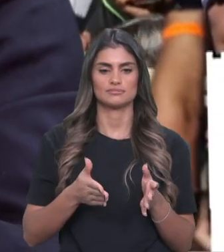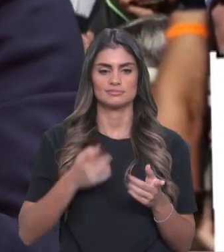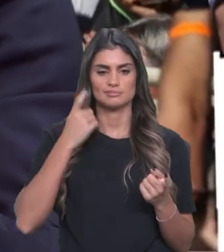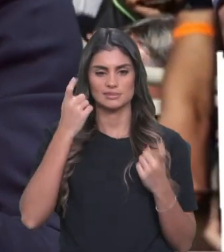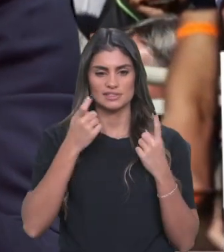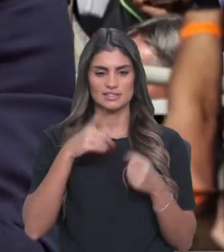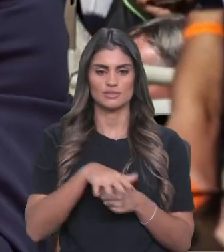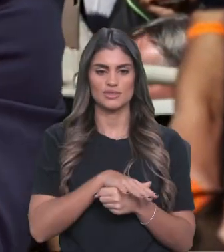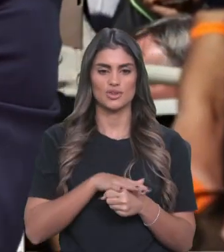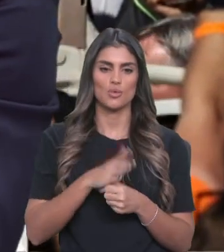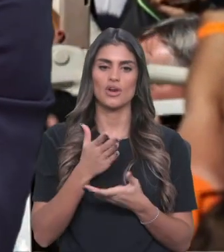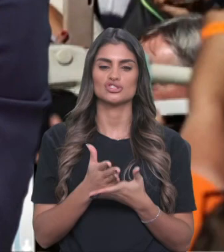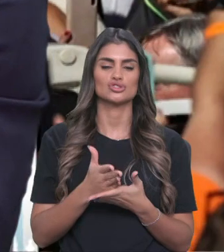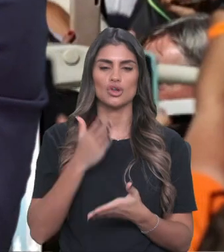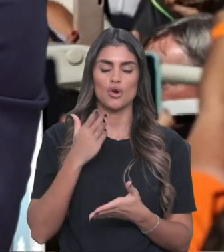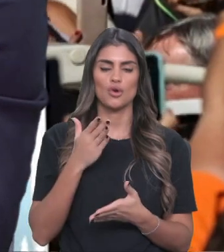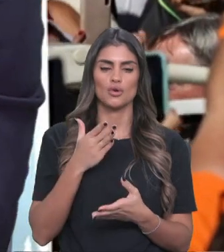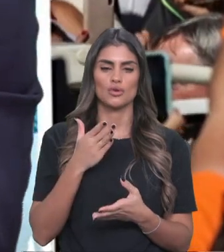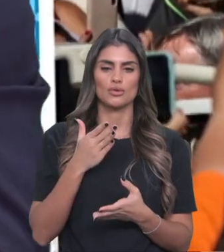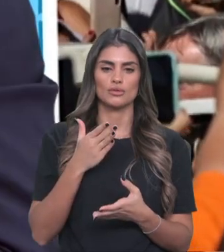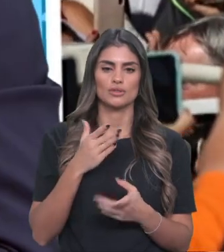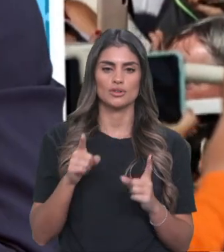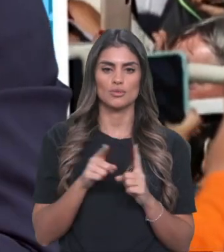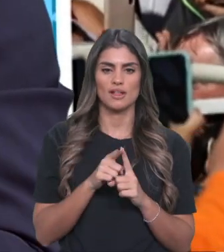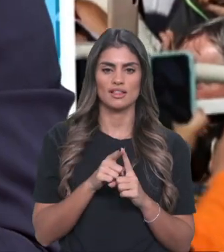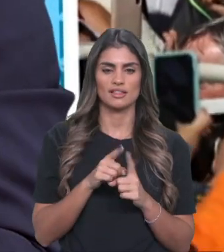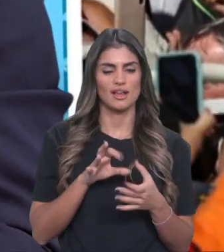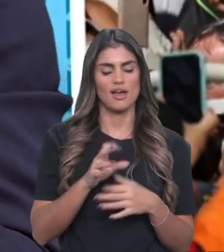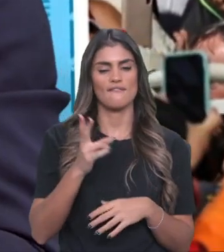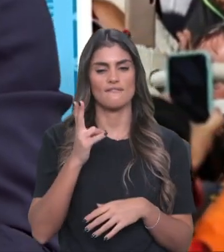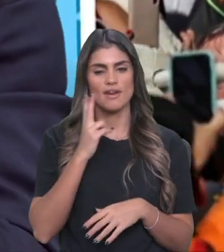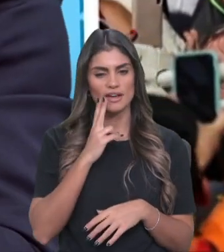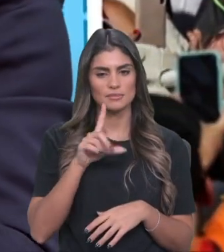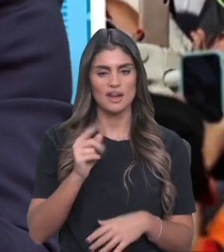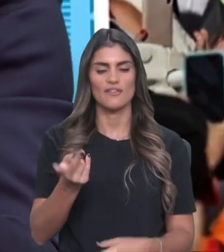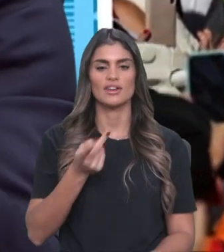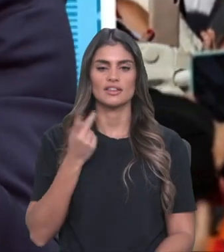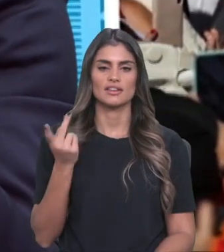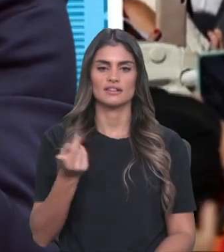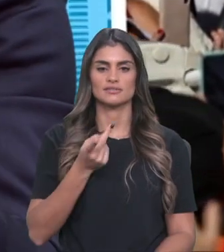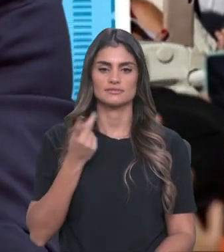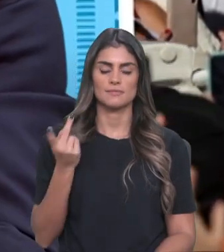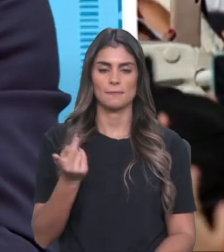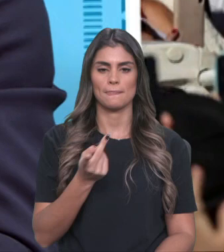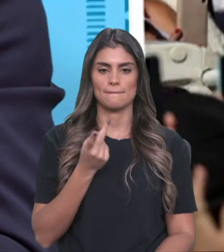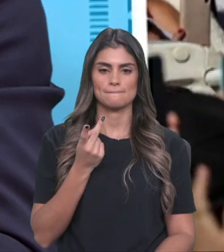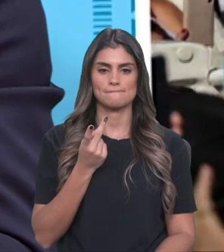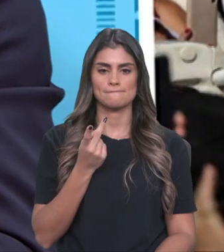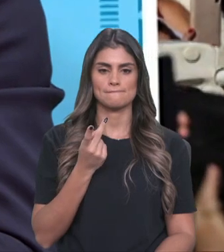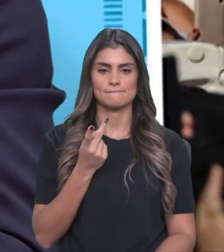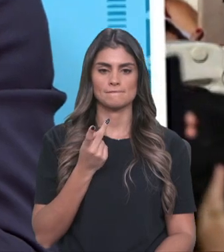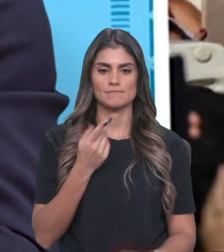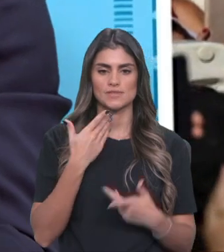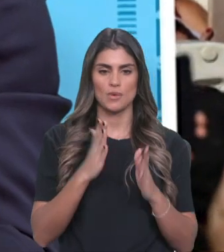isto, não só no ato em si, no culto em si, mas na própria vida, adorar a Deus em espírito